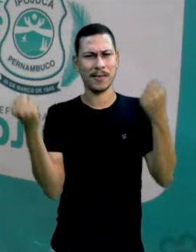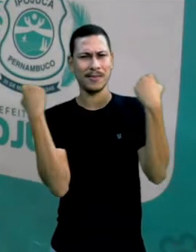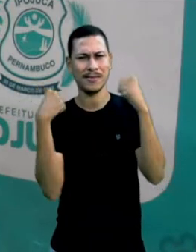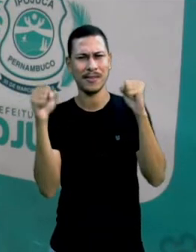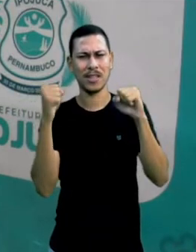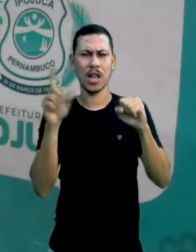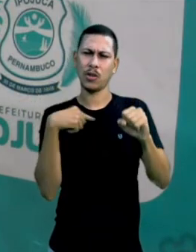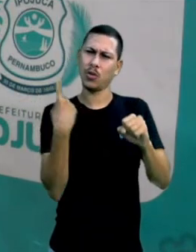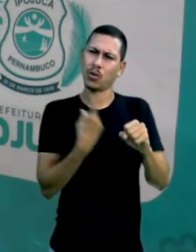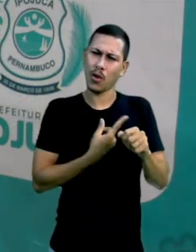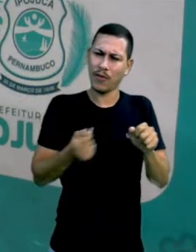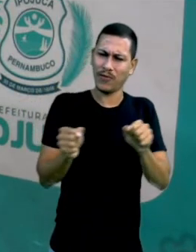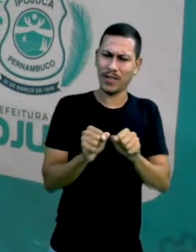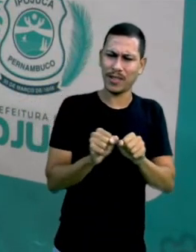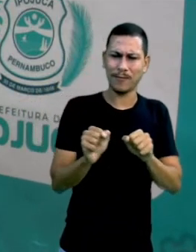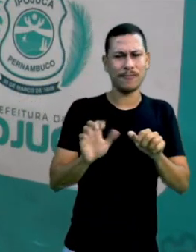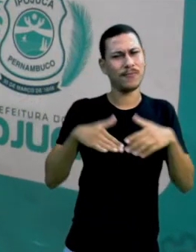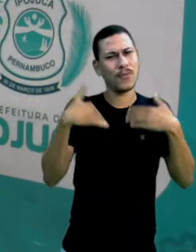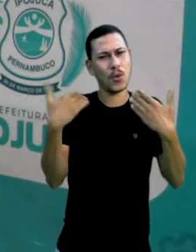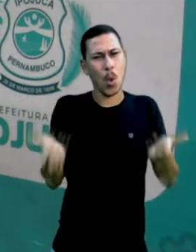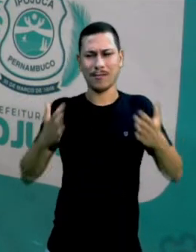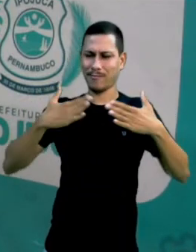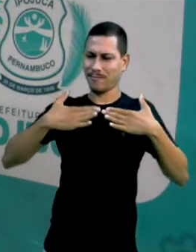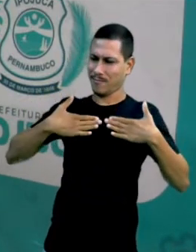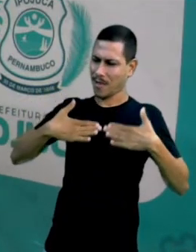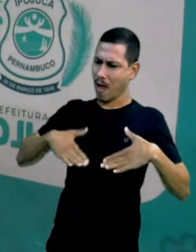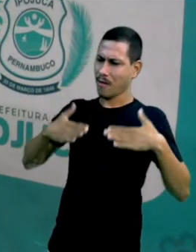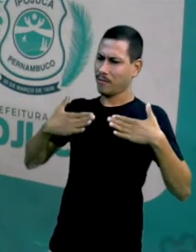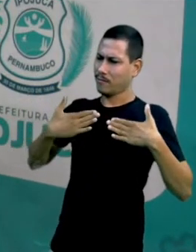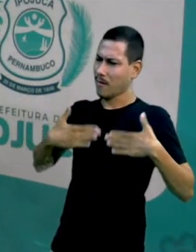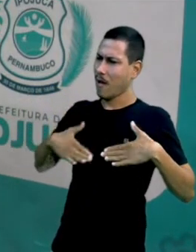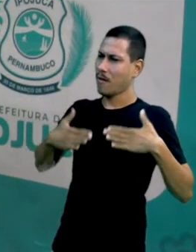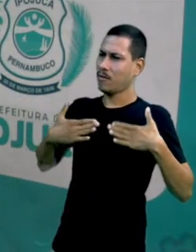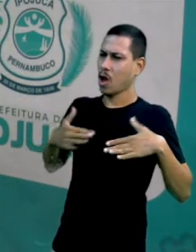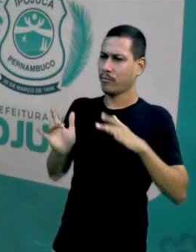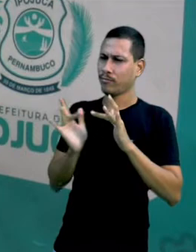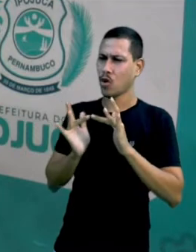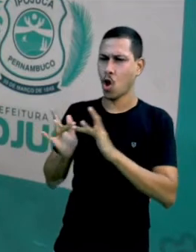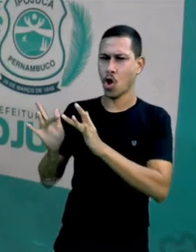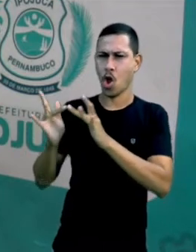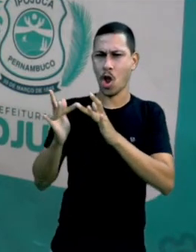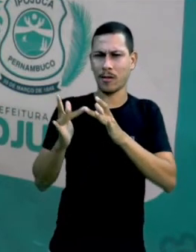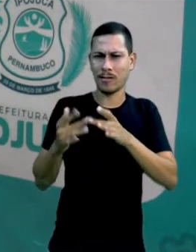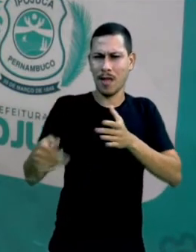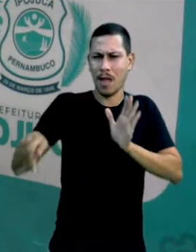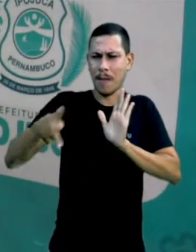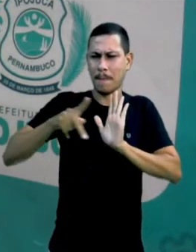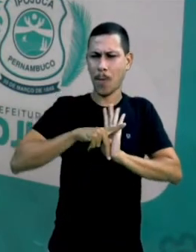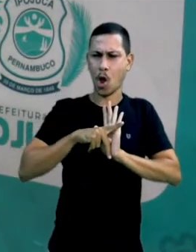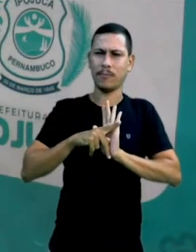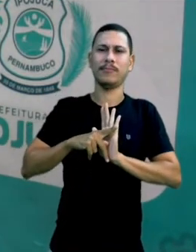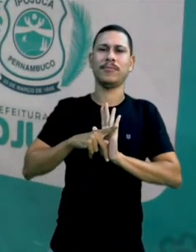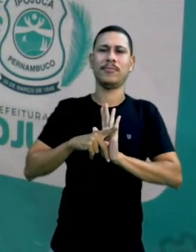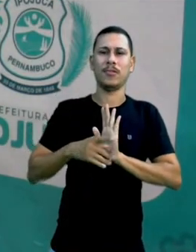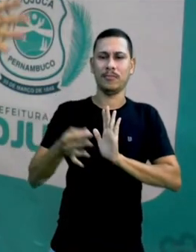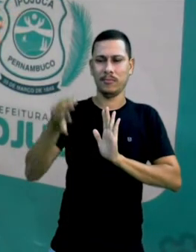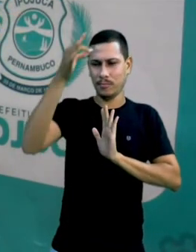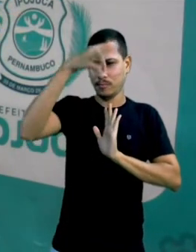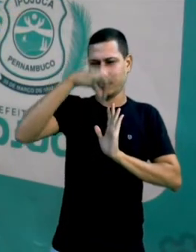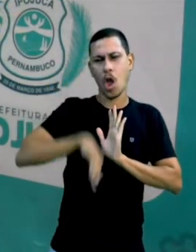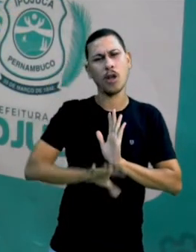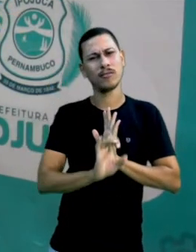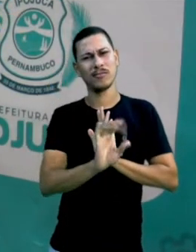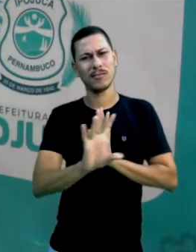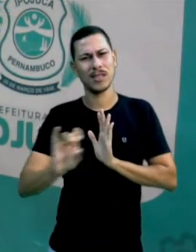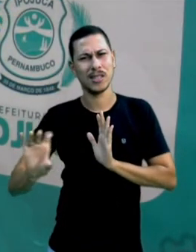fazemos quando estamos buscando ali relaxar, nos conectar com nossa essência, com a natureza, né? Cada um